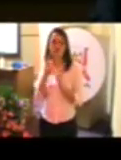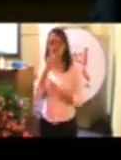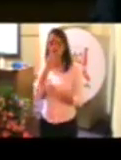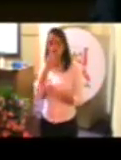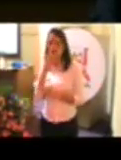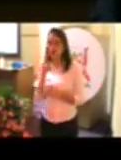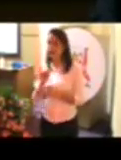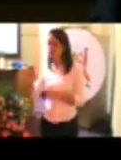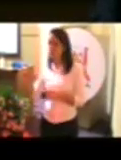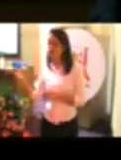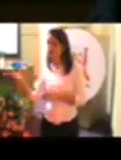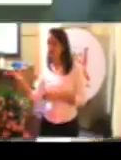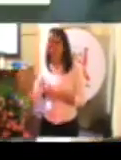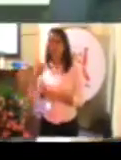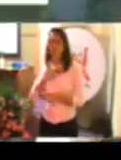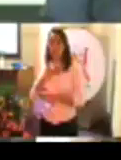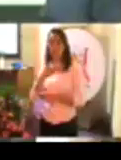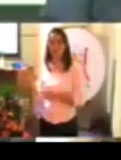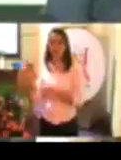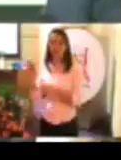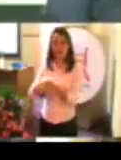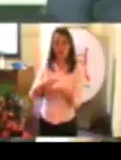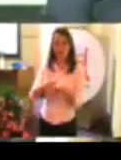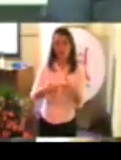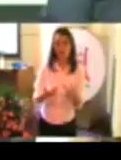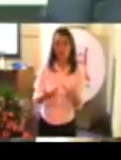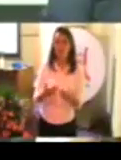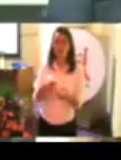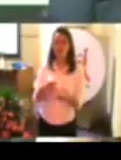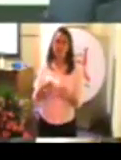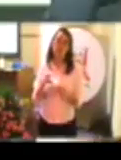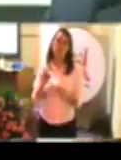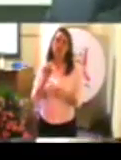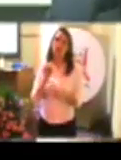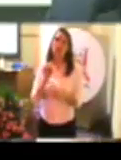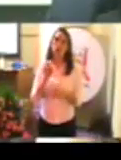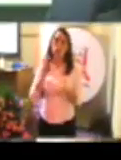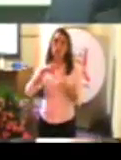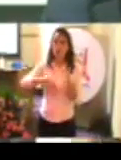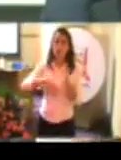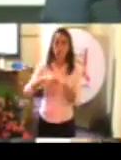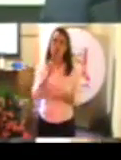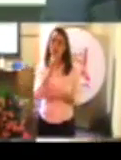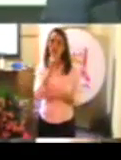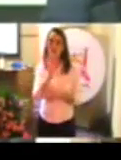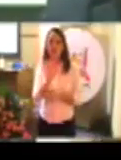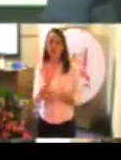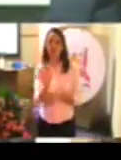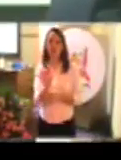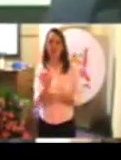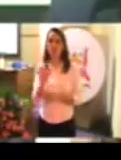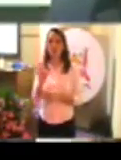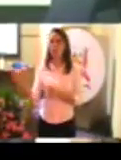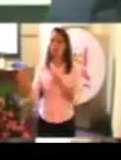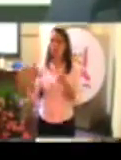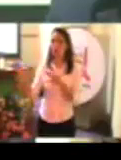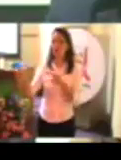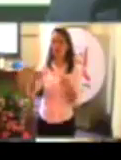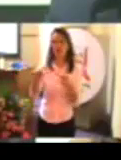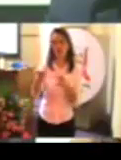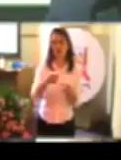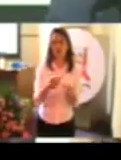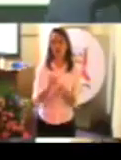quem indica. Ninguém ingressava no serviço público por concurso. Absolutamente ninguém.